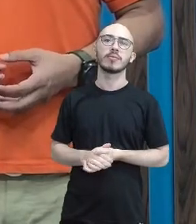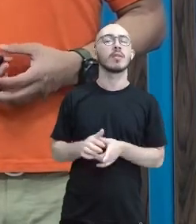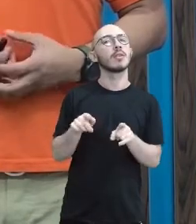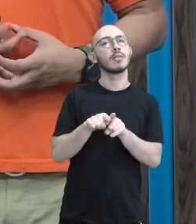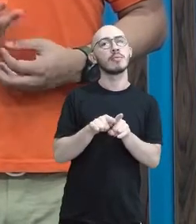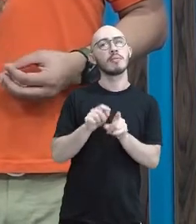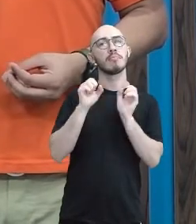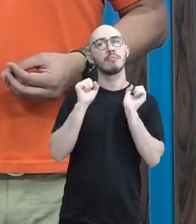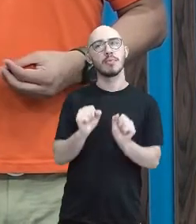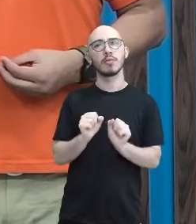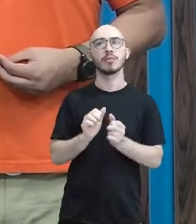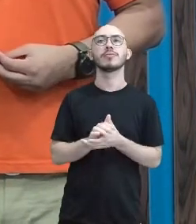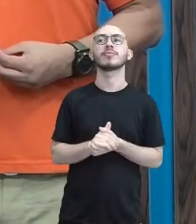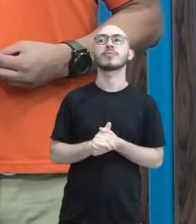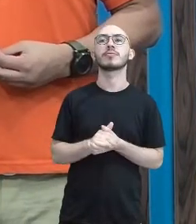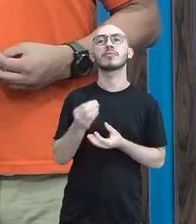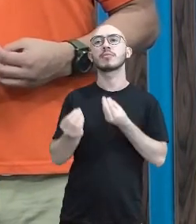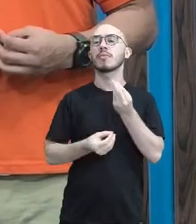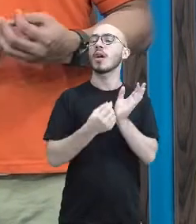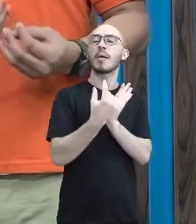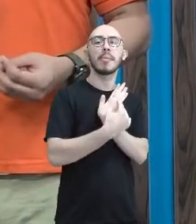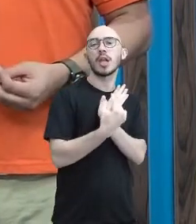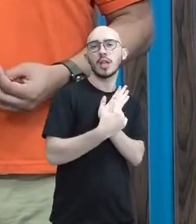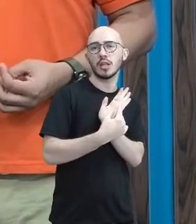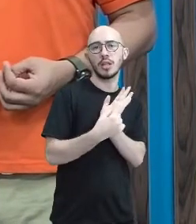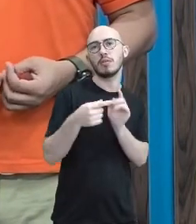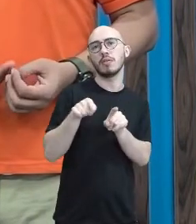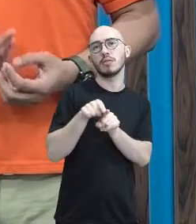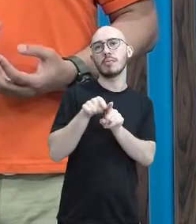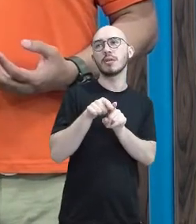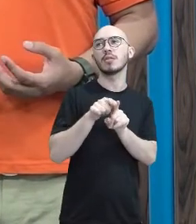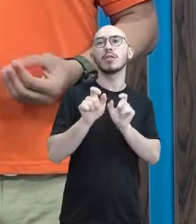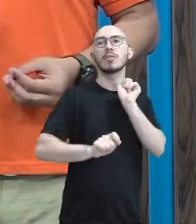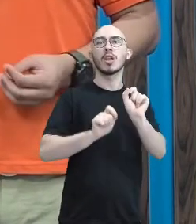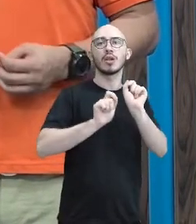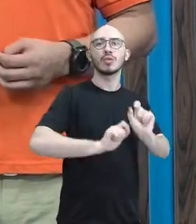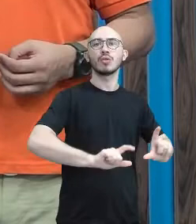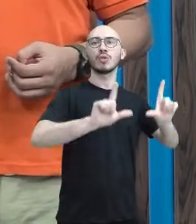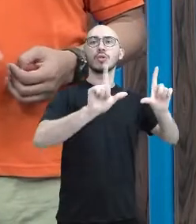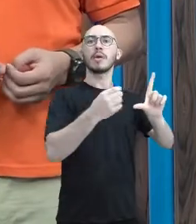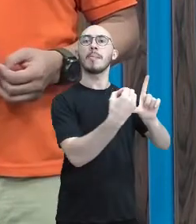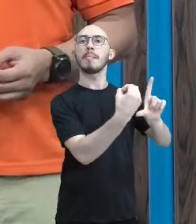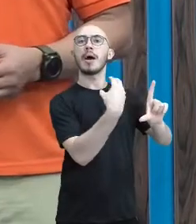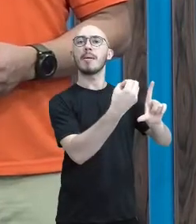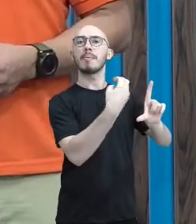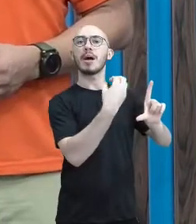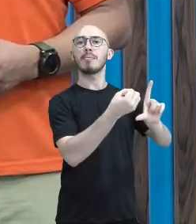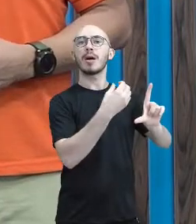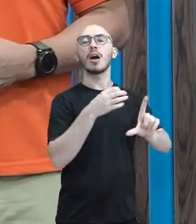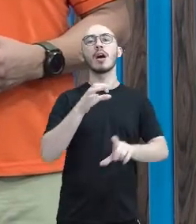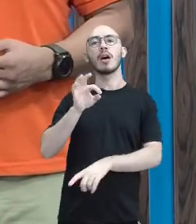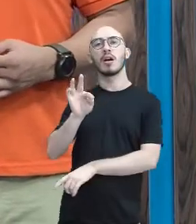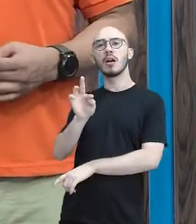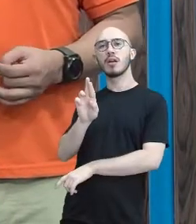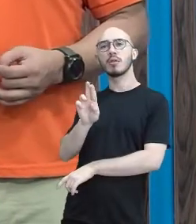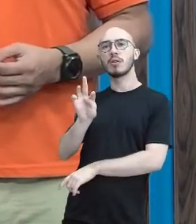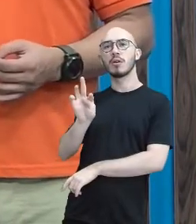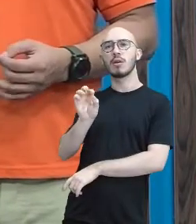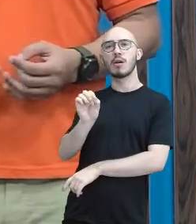também através de aplicativos ou de tutoriais no YouTube, né? Vídeos, não somente no YouTube, mas assim,